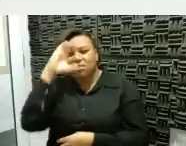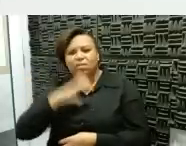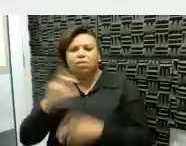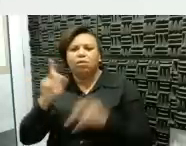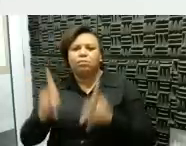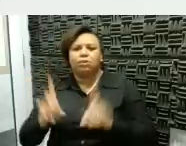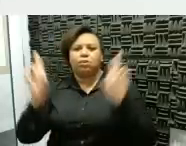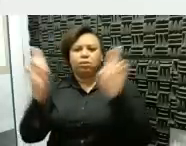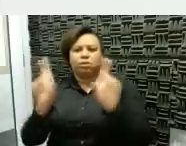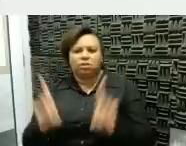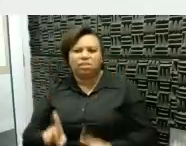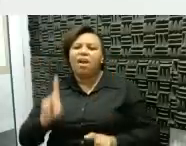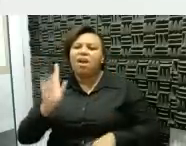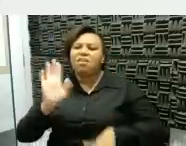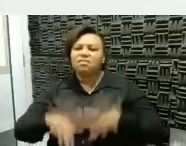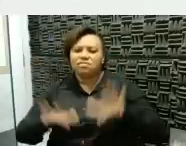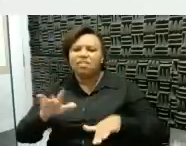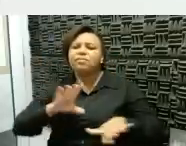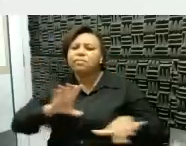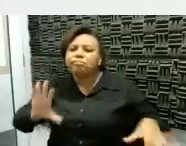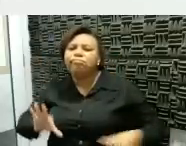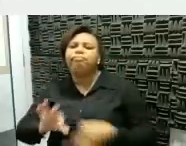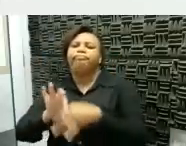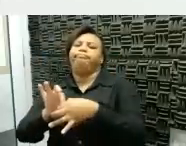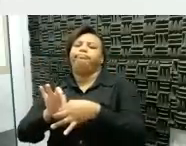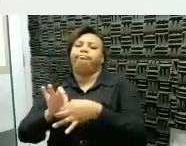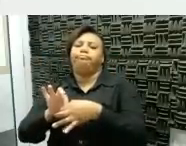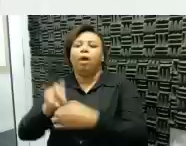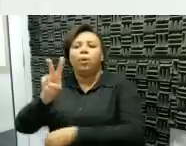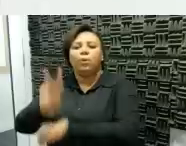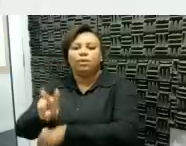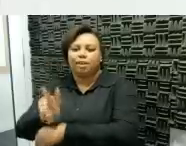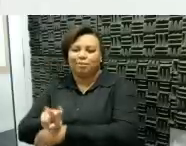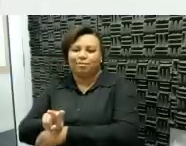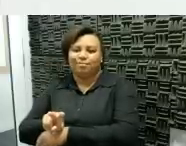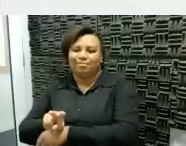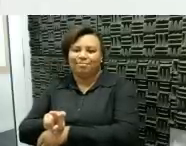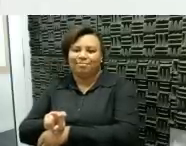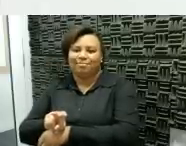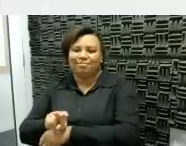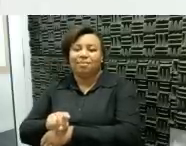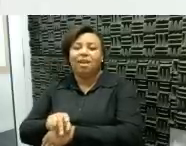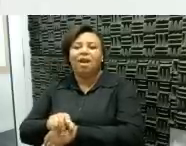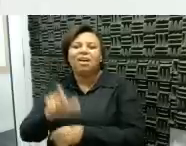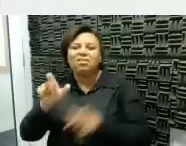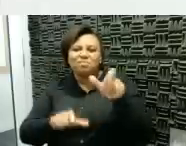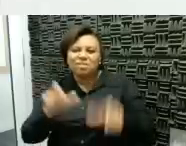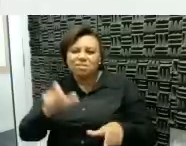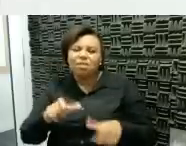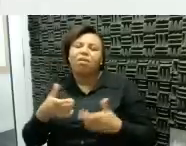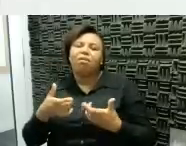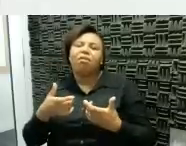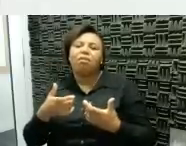atrelada ao cuidado né E o pessoal da o o as pessoas com deficiência preferem a